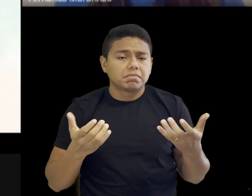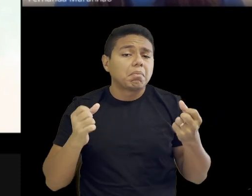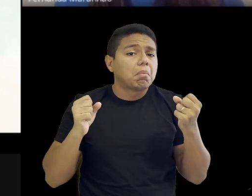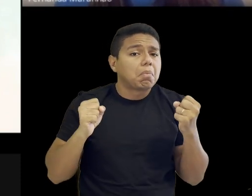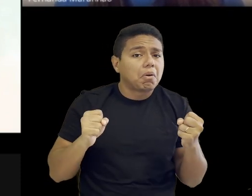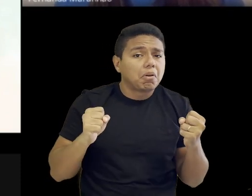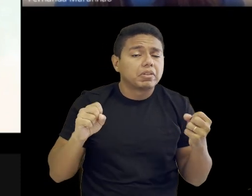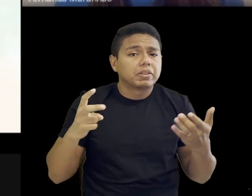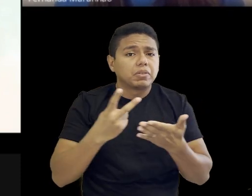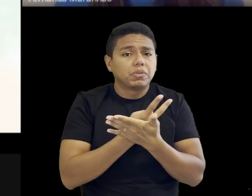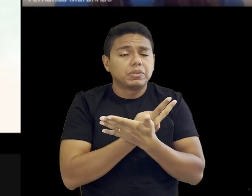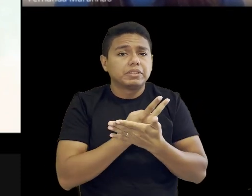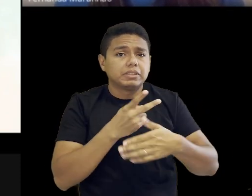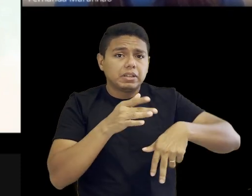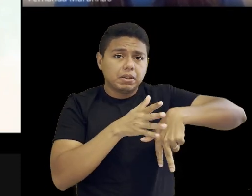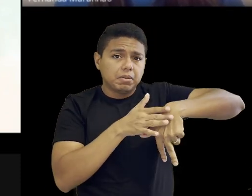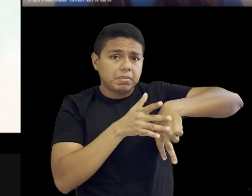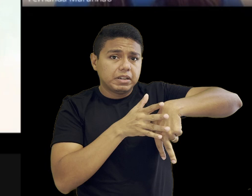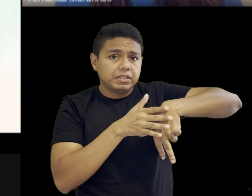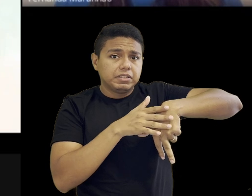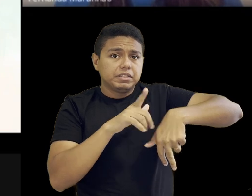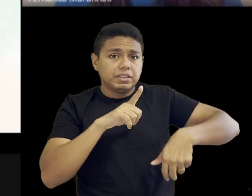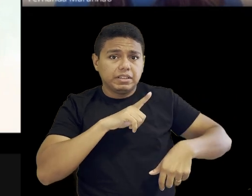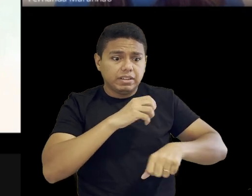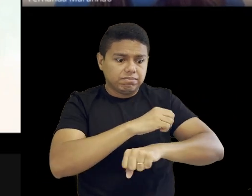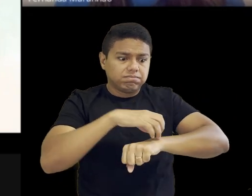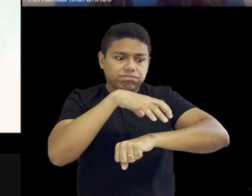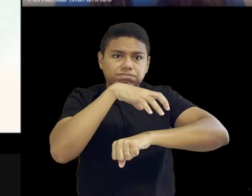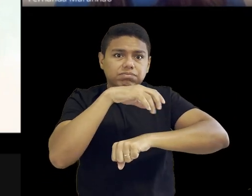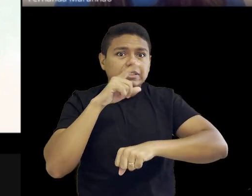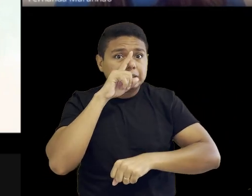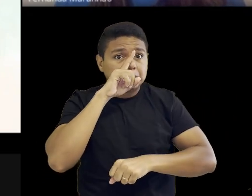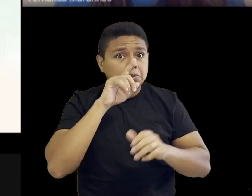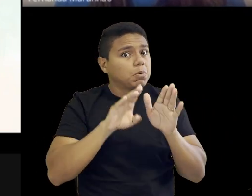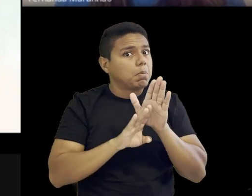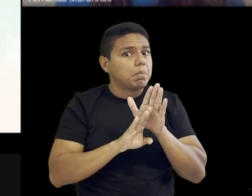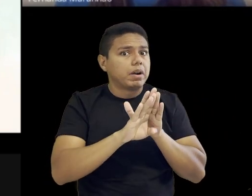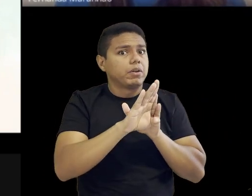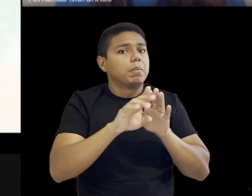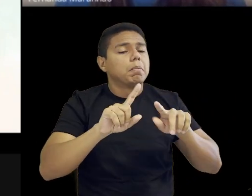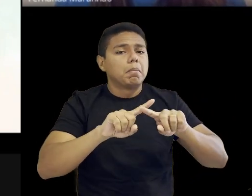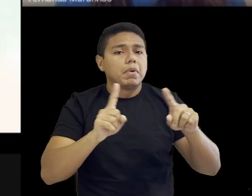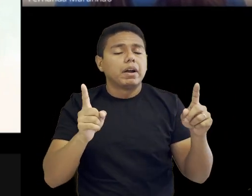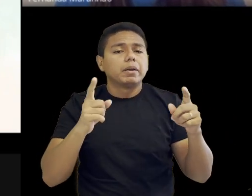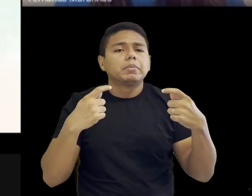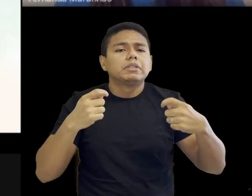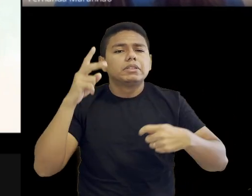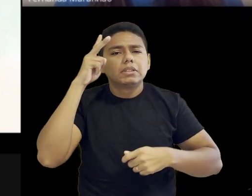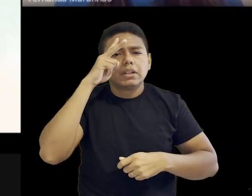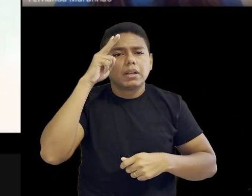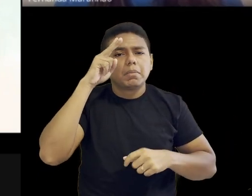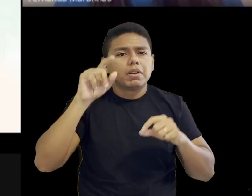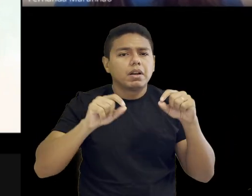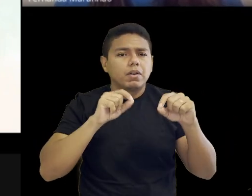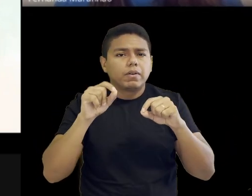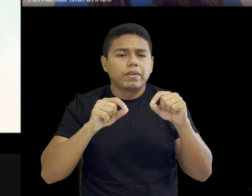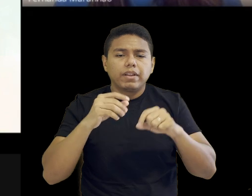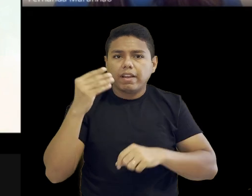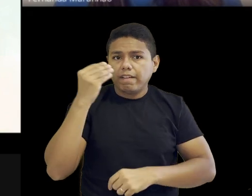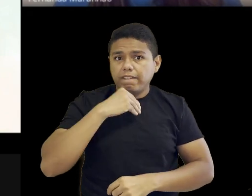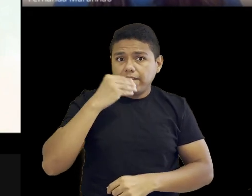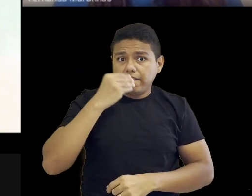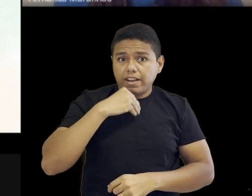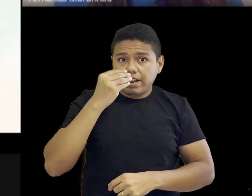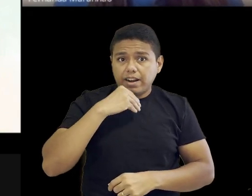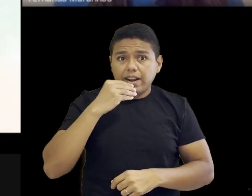que sim, pode estar aumentado em pacientes que tenham a presença de um hematoma, porém, é preciso lembrar